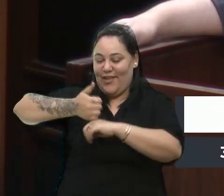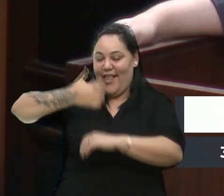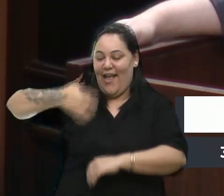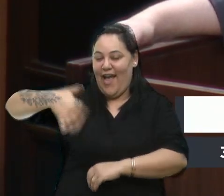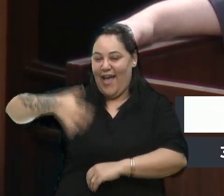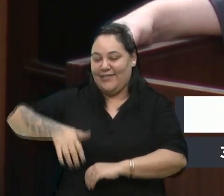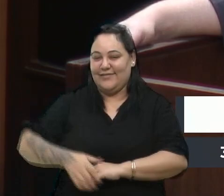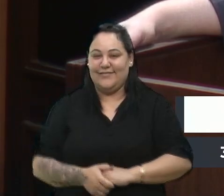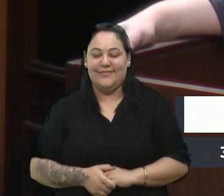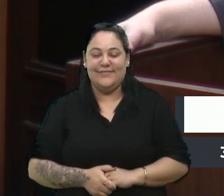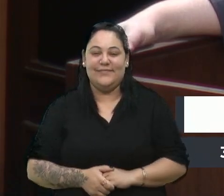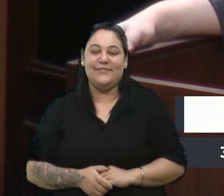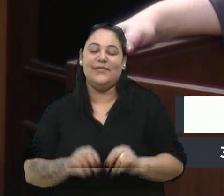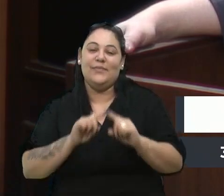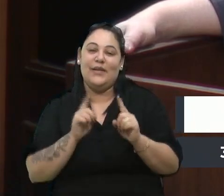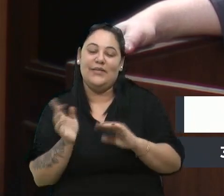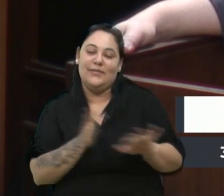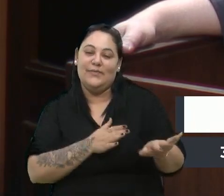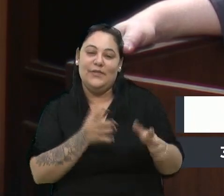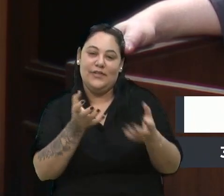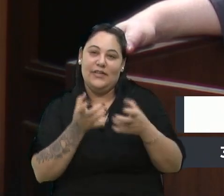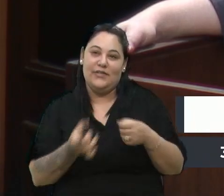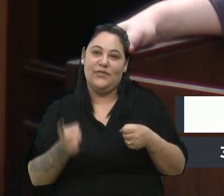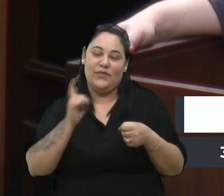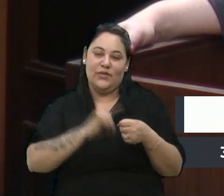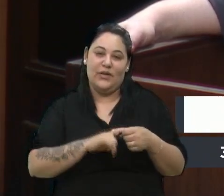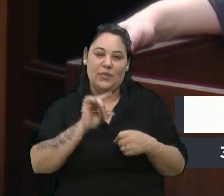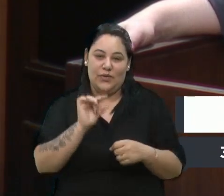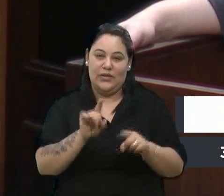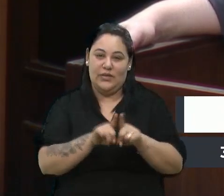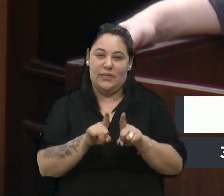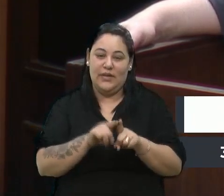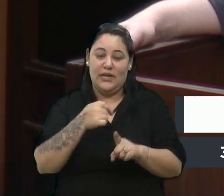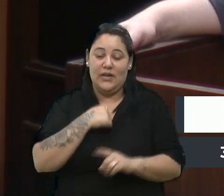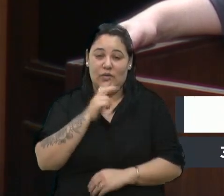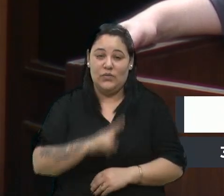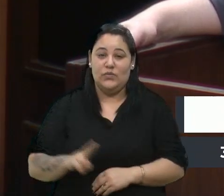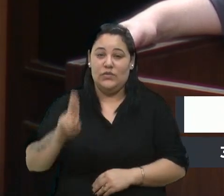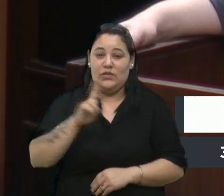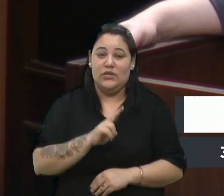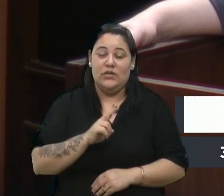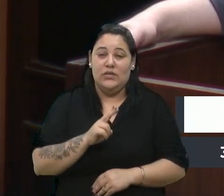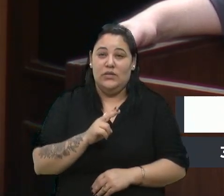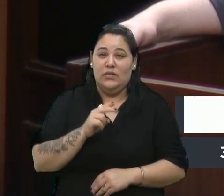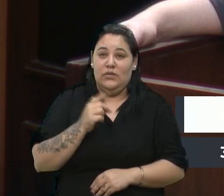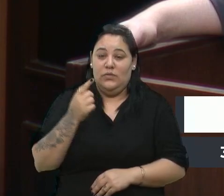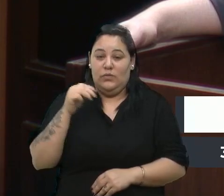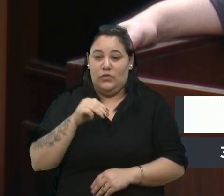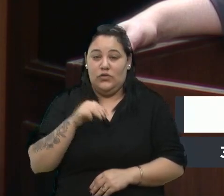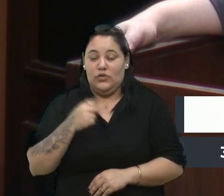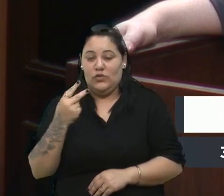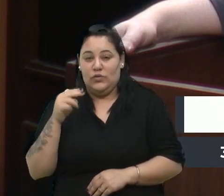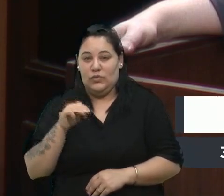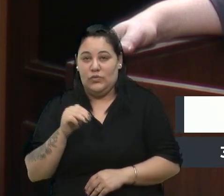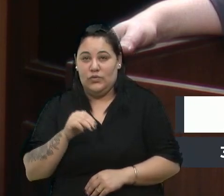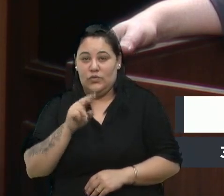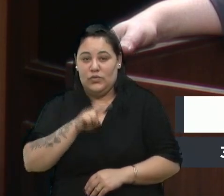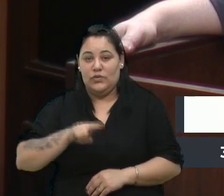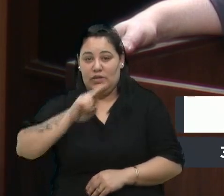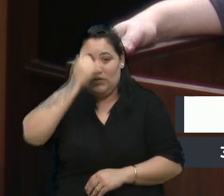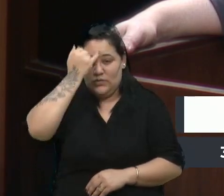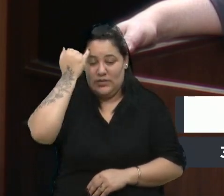Mas, pessoal, eu queria aqui voltar um pouquinho, que até ocupei 1 minutinho, 2 do tempo do presidente de